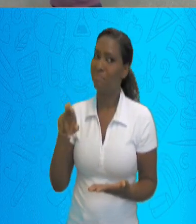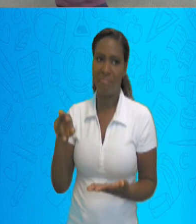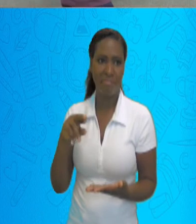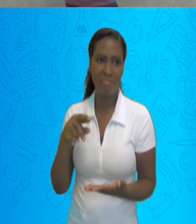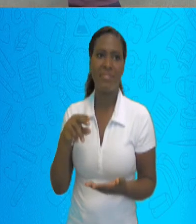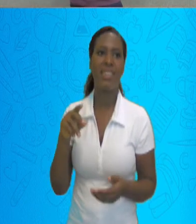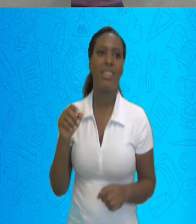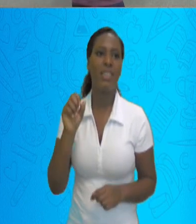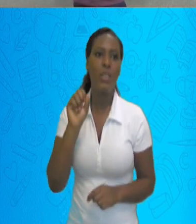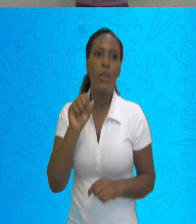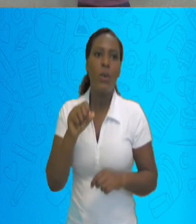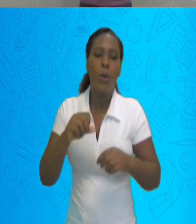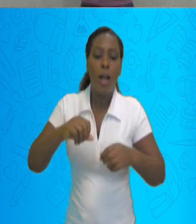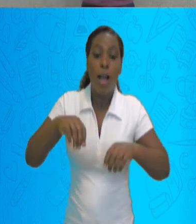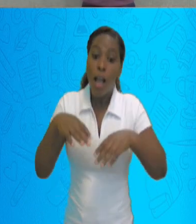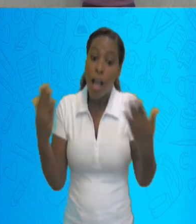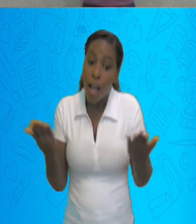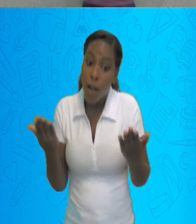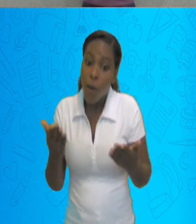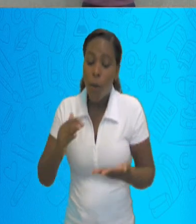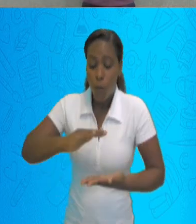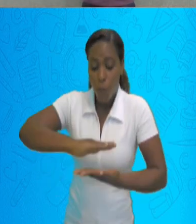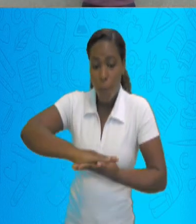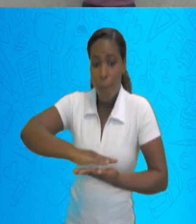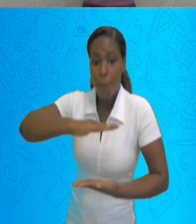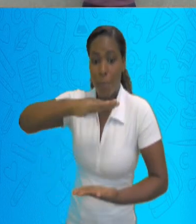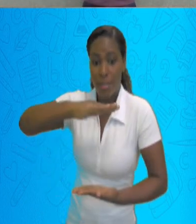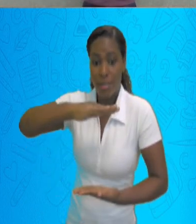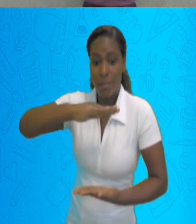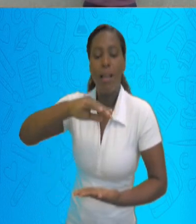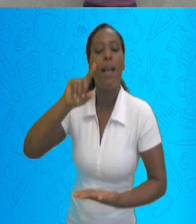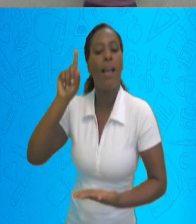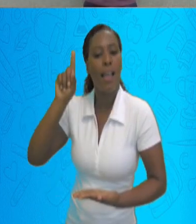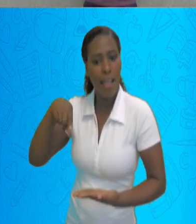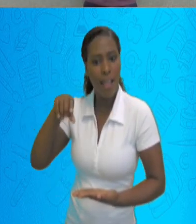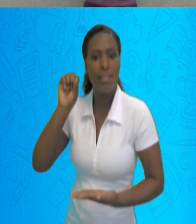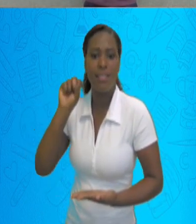prisma é? Sim. O prisma, ele tem base